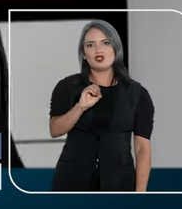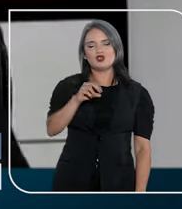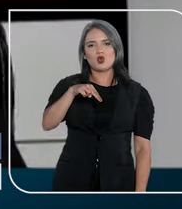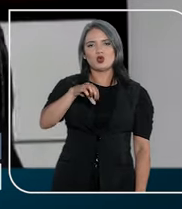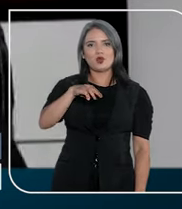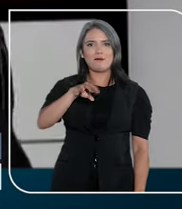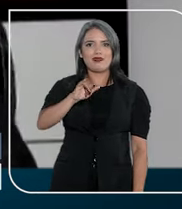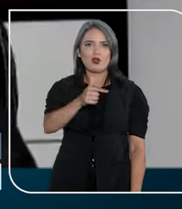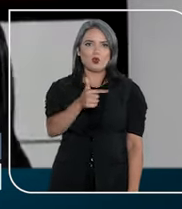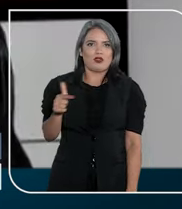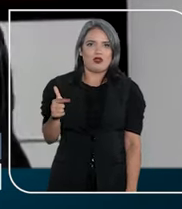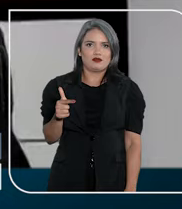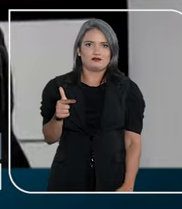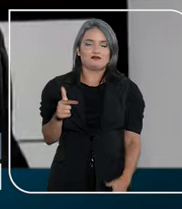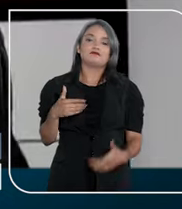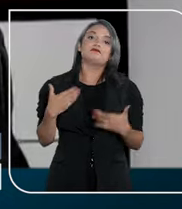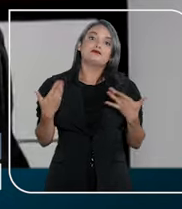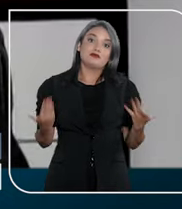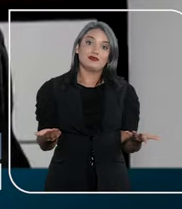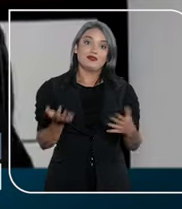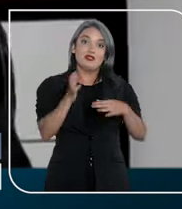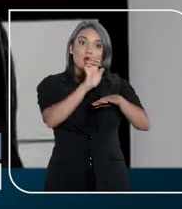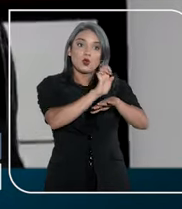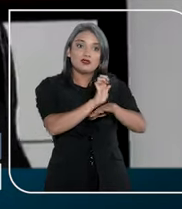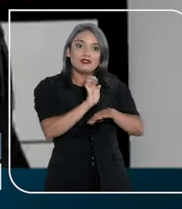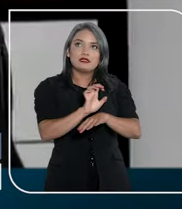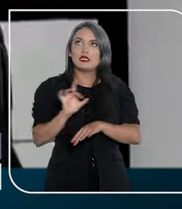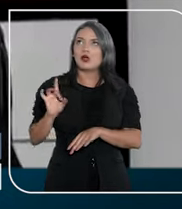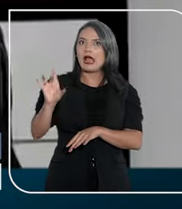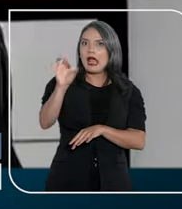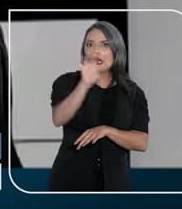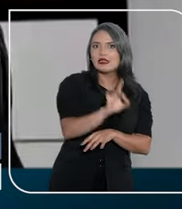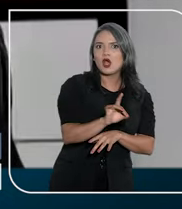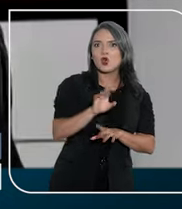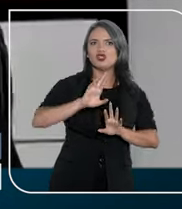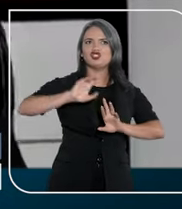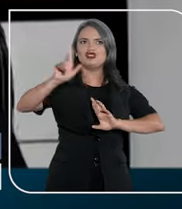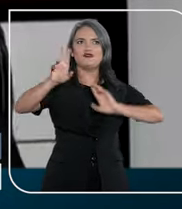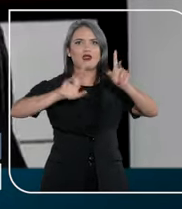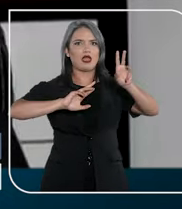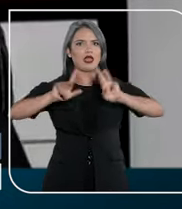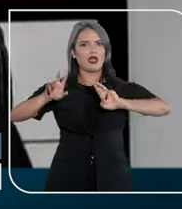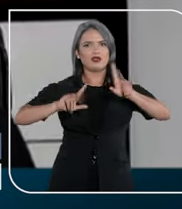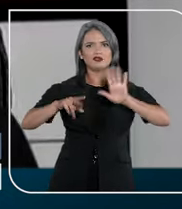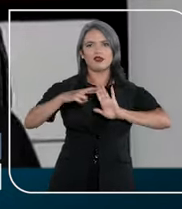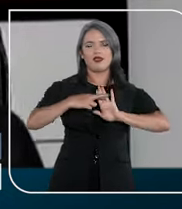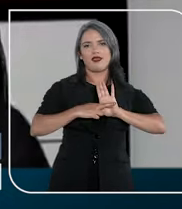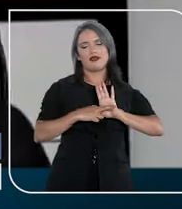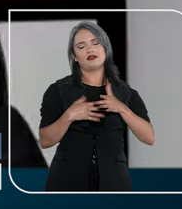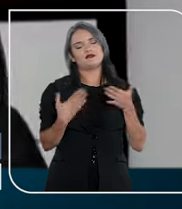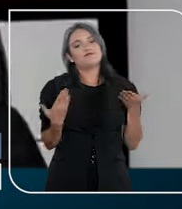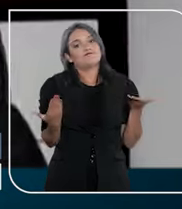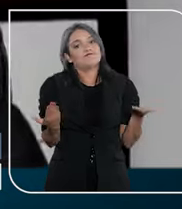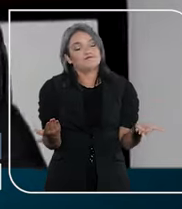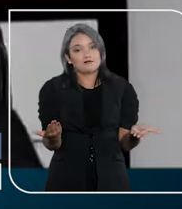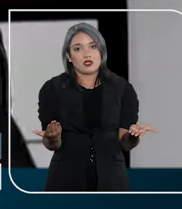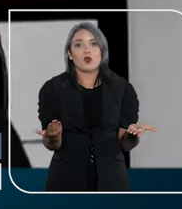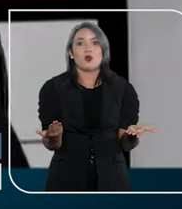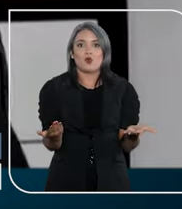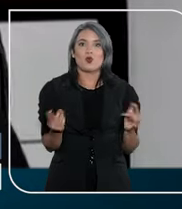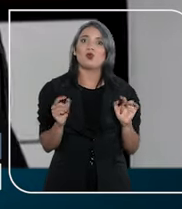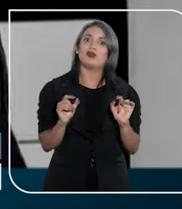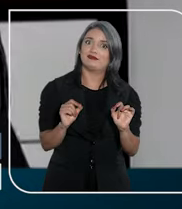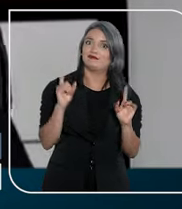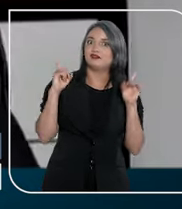aí, como cada estado da federação cobra um perfil diferente, eu novamente aponto aqui, professor Fábio,